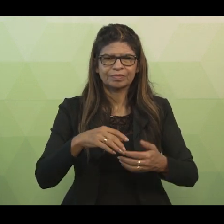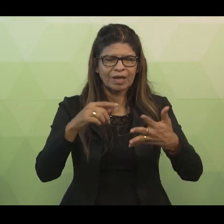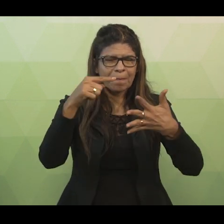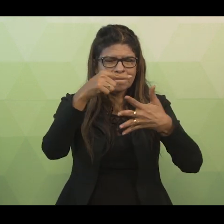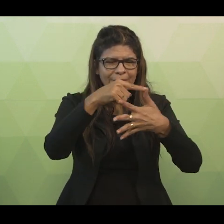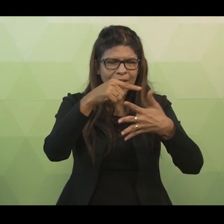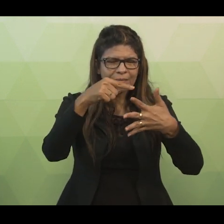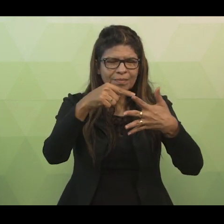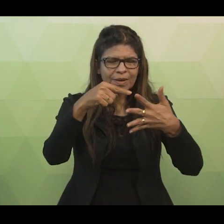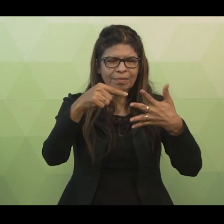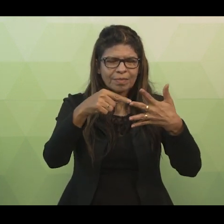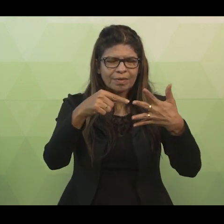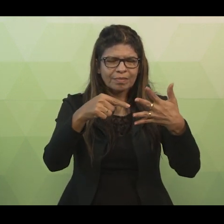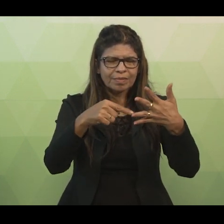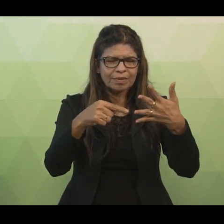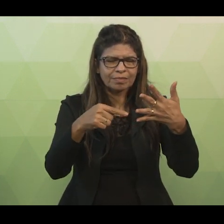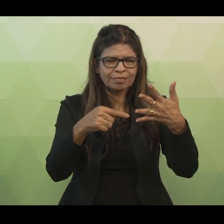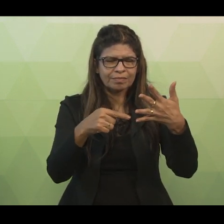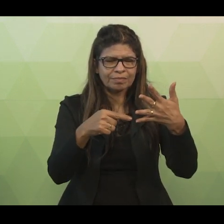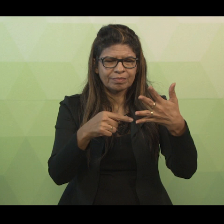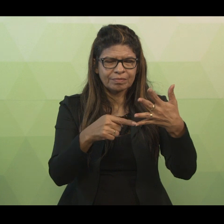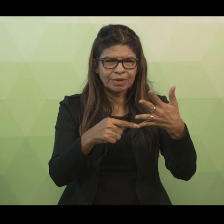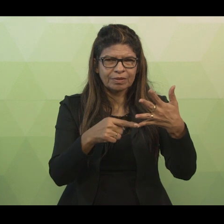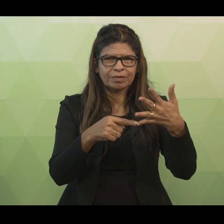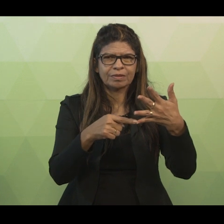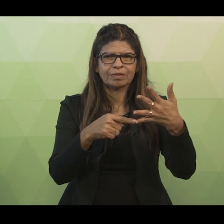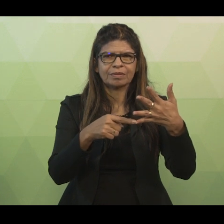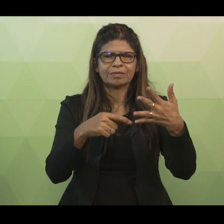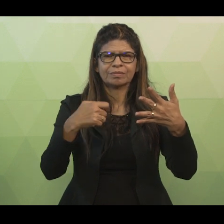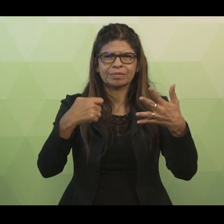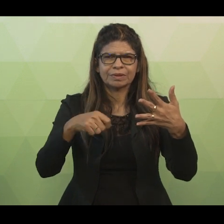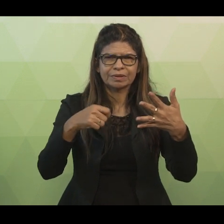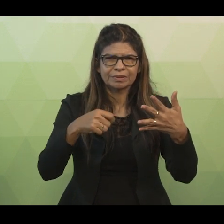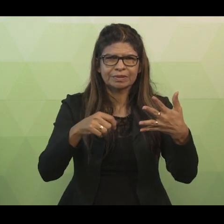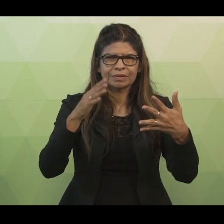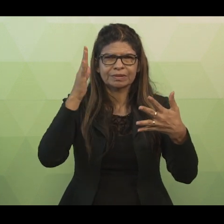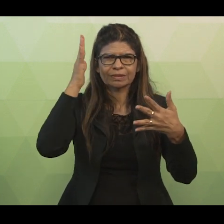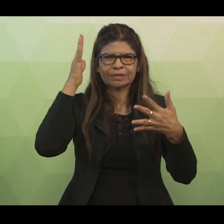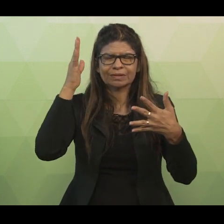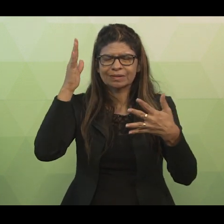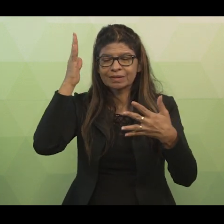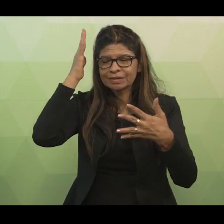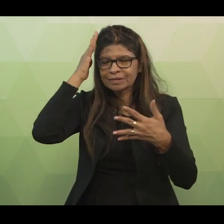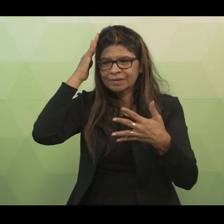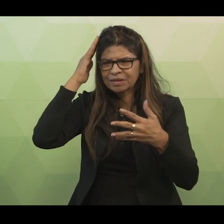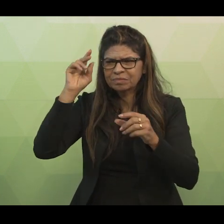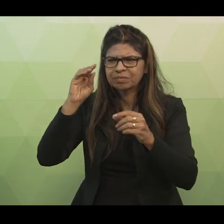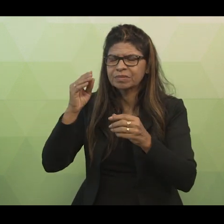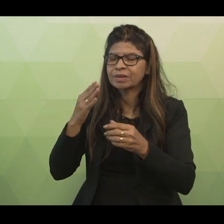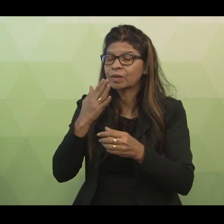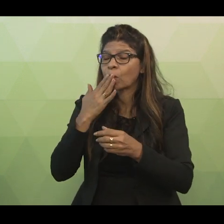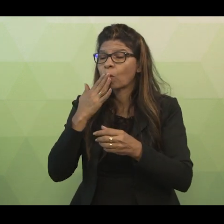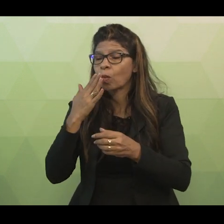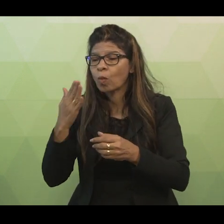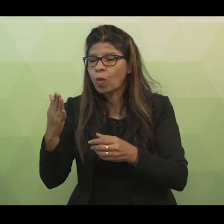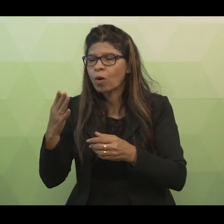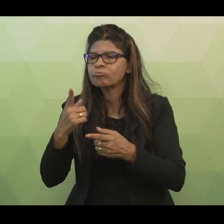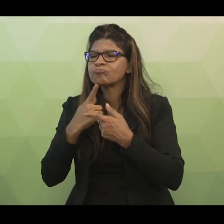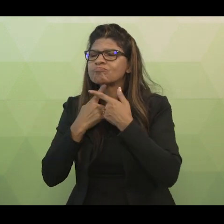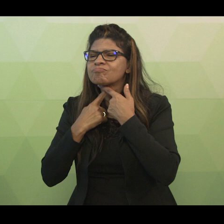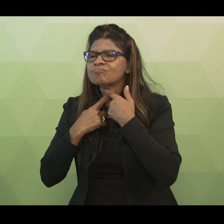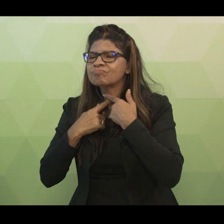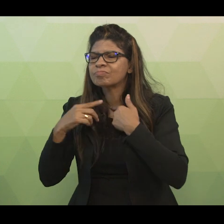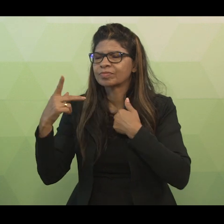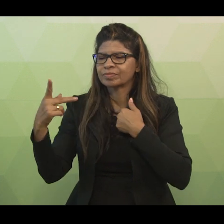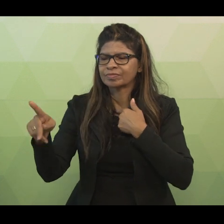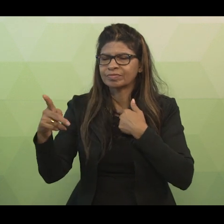ter um cuidado especial durante essa fase, pois não é tão raro que um sistema seja desenvolvido, codificado e não atenda